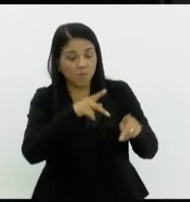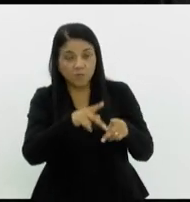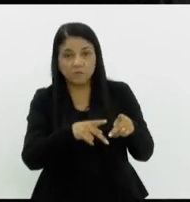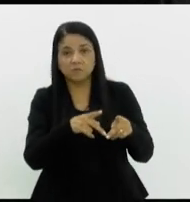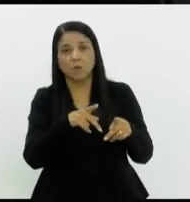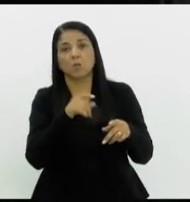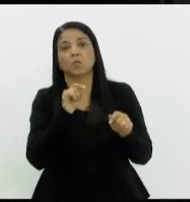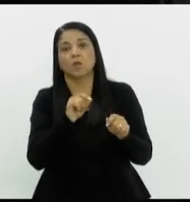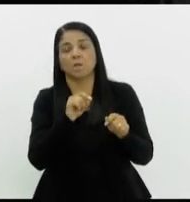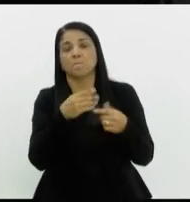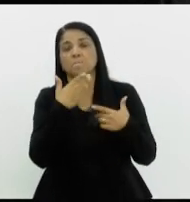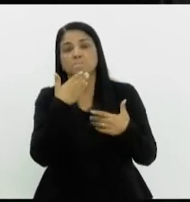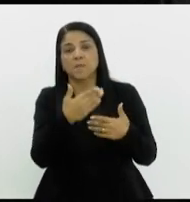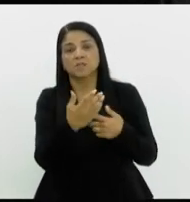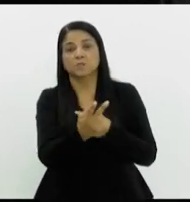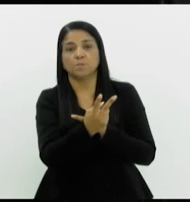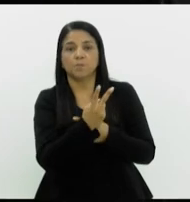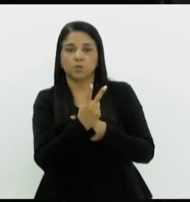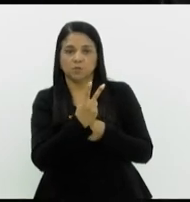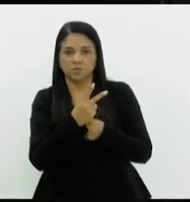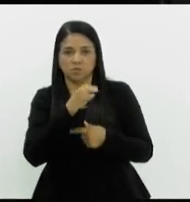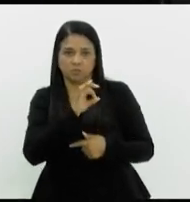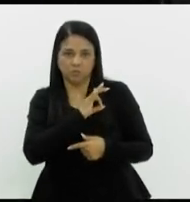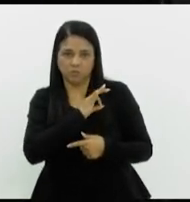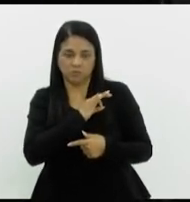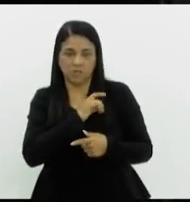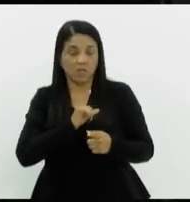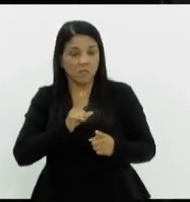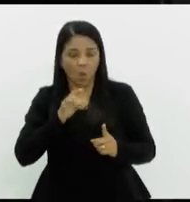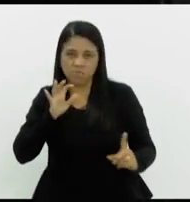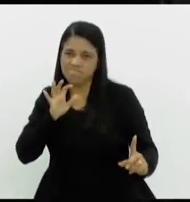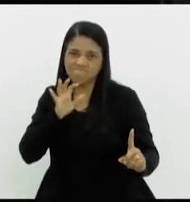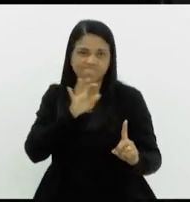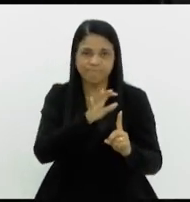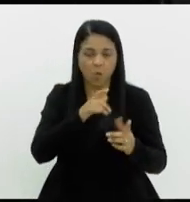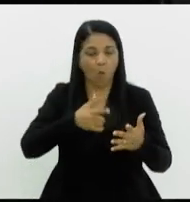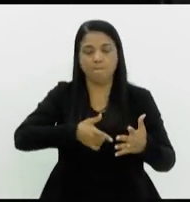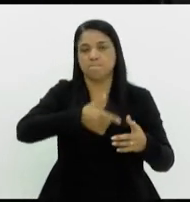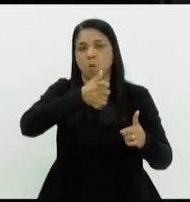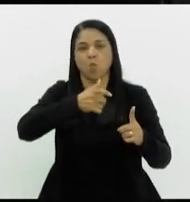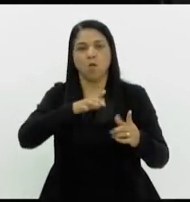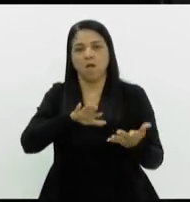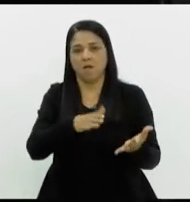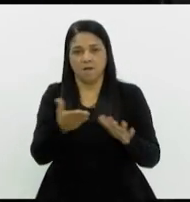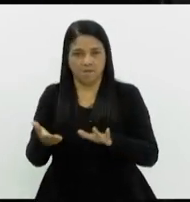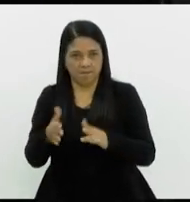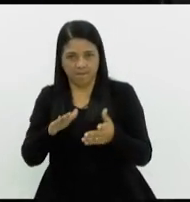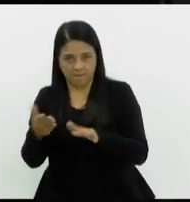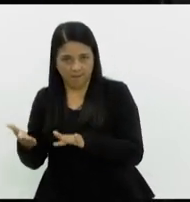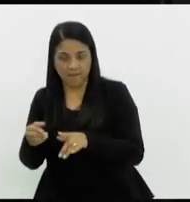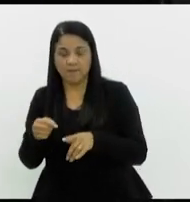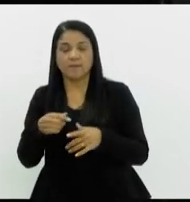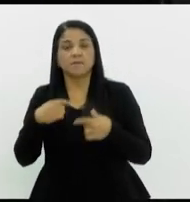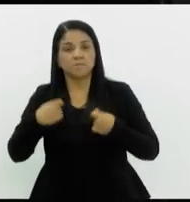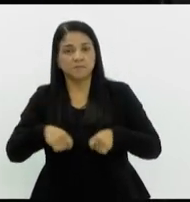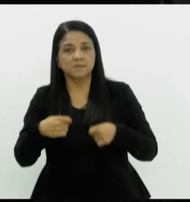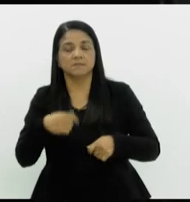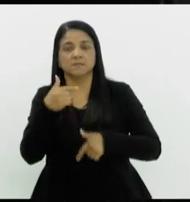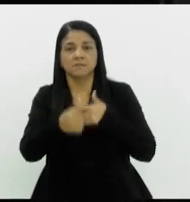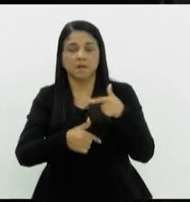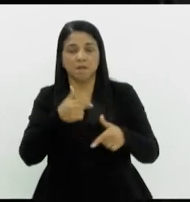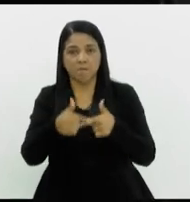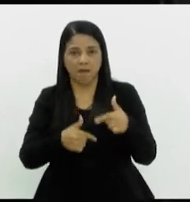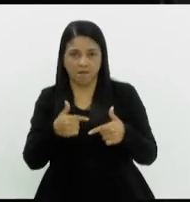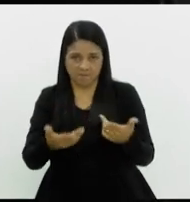possam proteger e não intimidar e não matar a população que tanto depende do seu trabalho qualificado